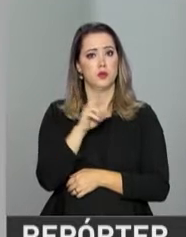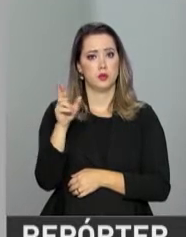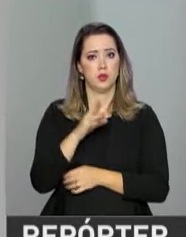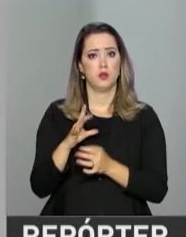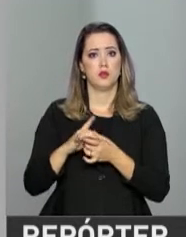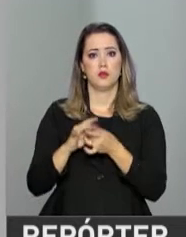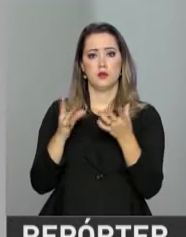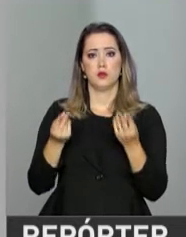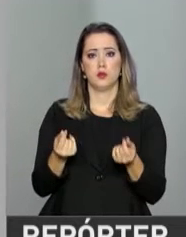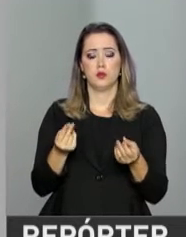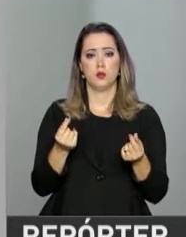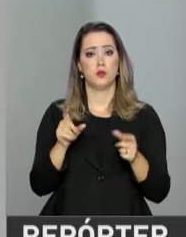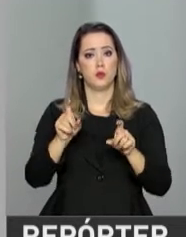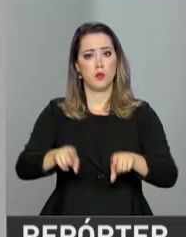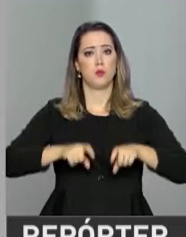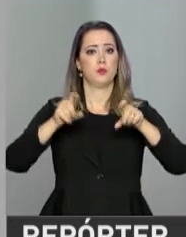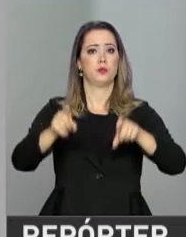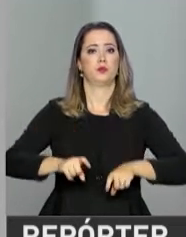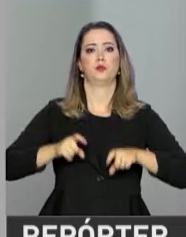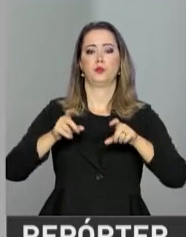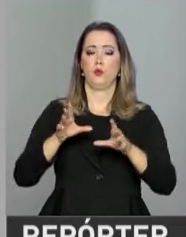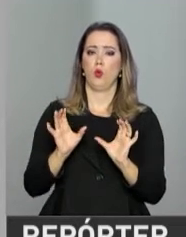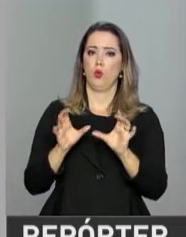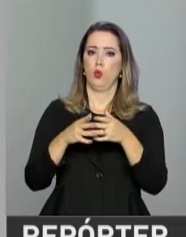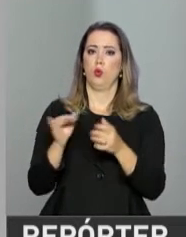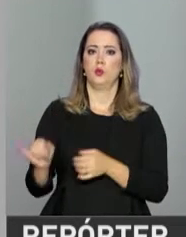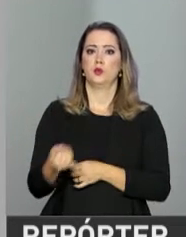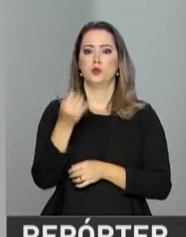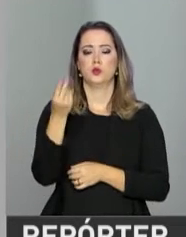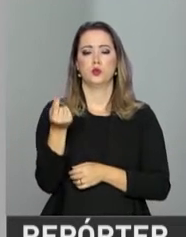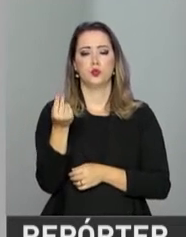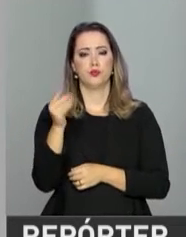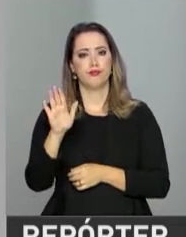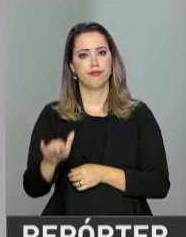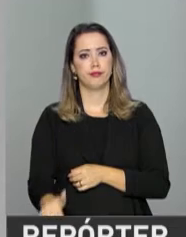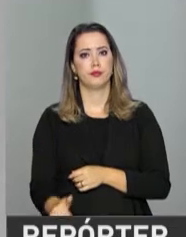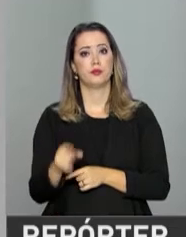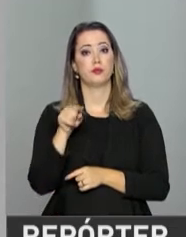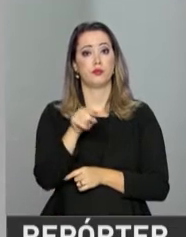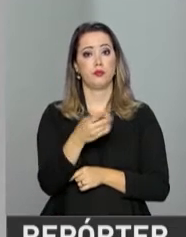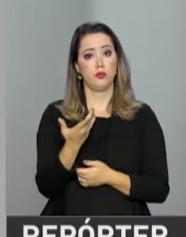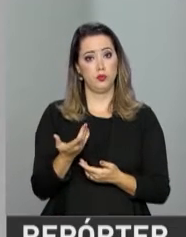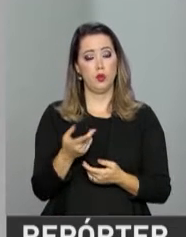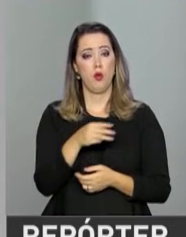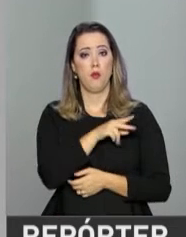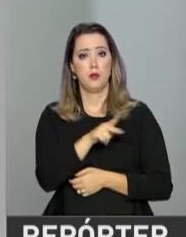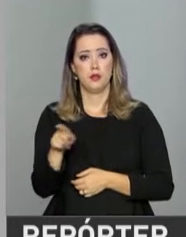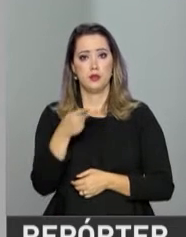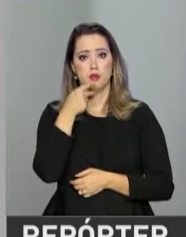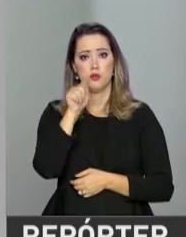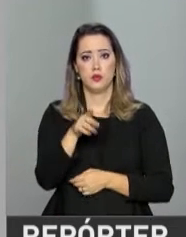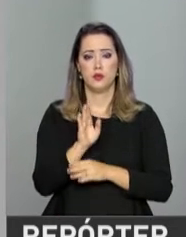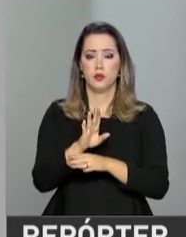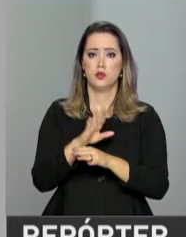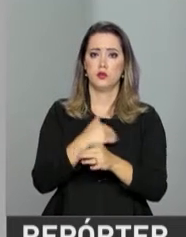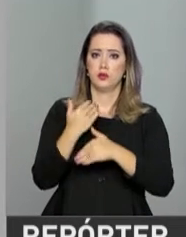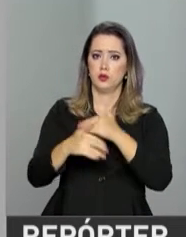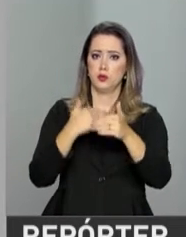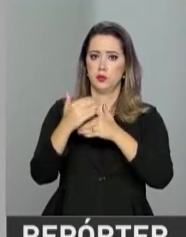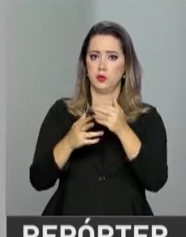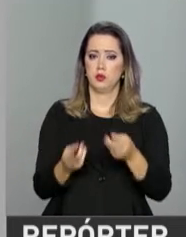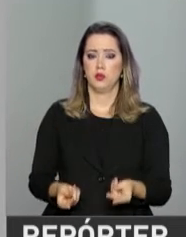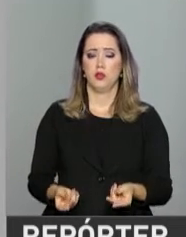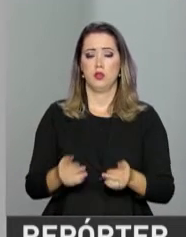vão ser liberados em crédito aos agricultores com juros mais acessíveis de acordo com o presidente o dinheiro vai ajudar a aumentar a produção